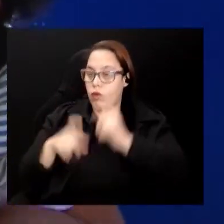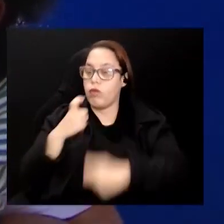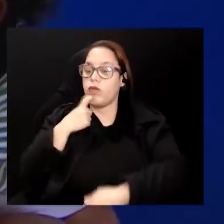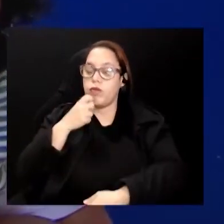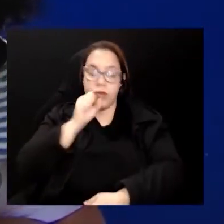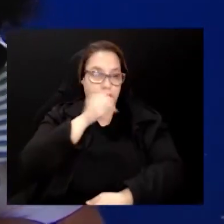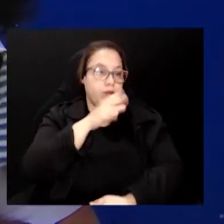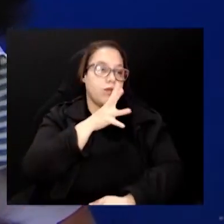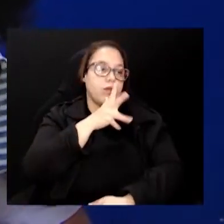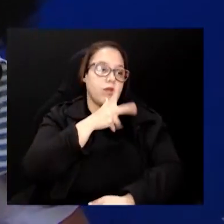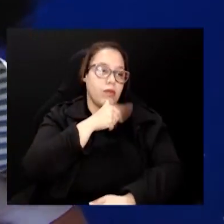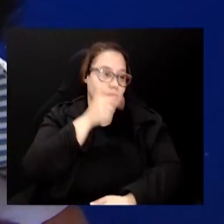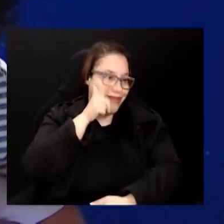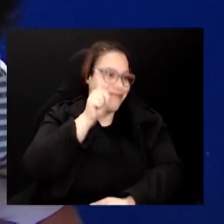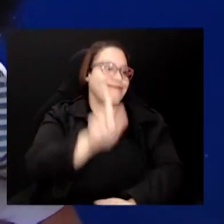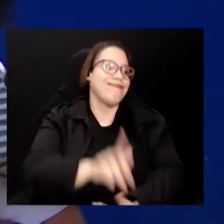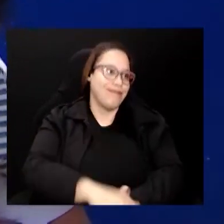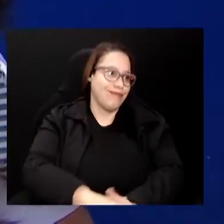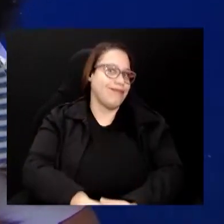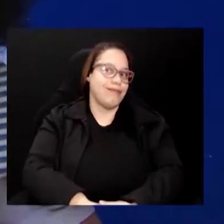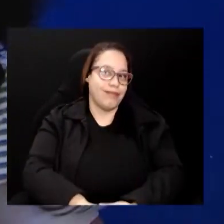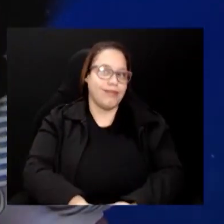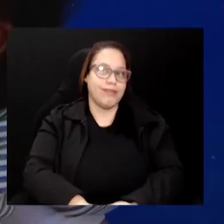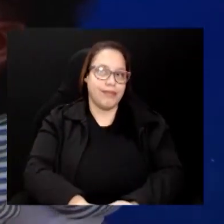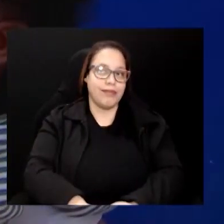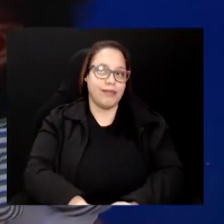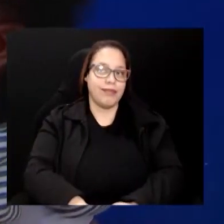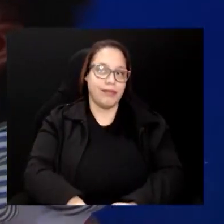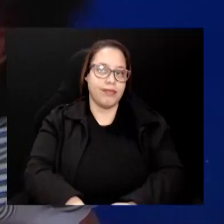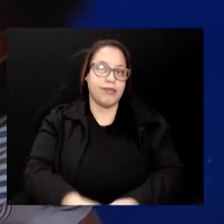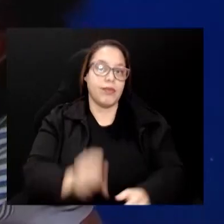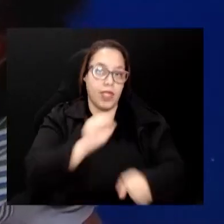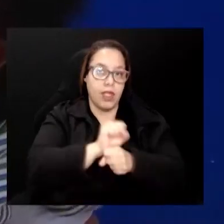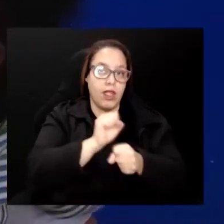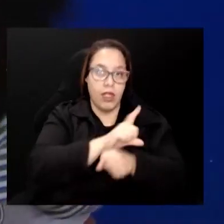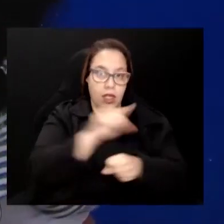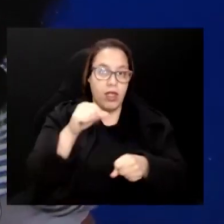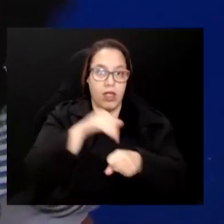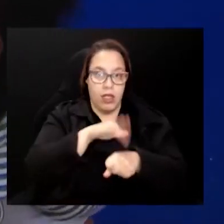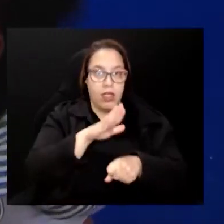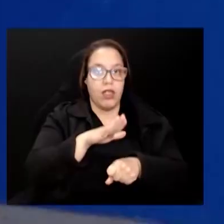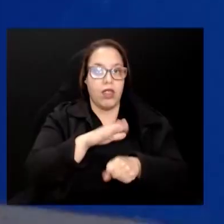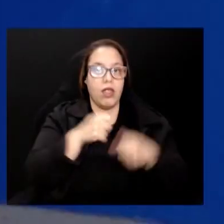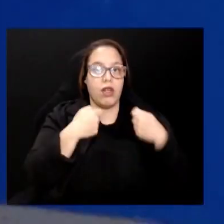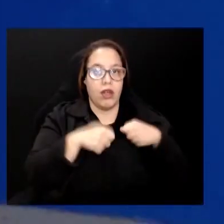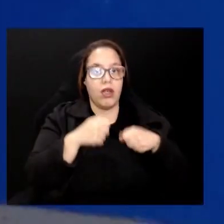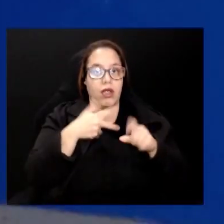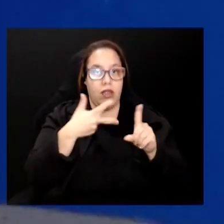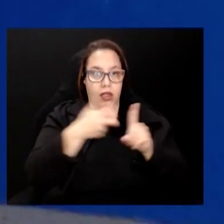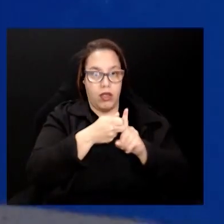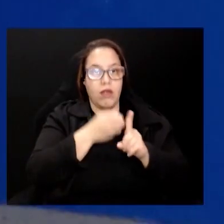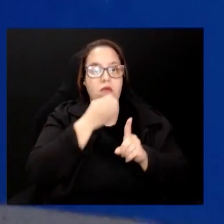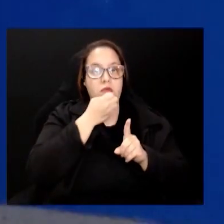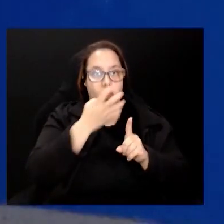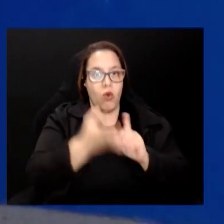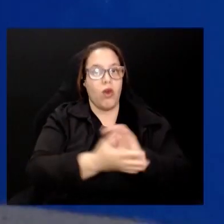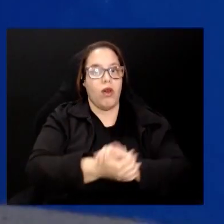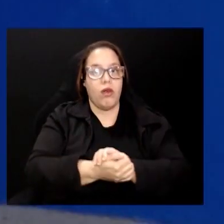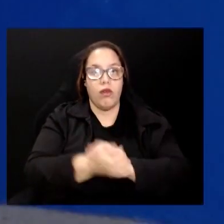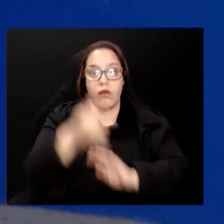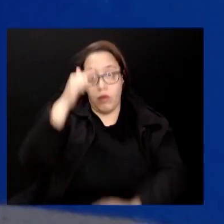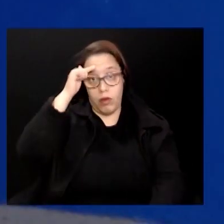né. Agora é esperar que saia mais, né, precisam de mais vacinas boas assim. Gabriel, reforçando então